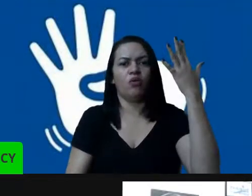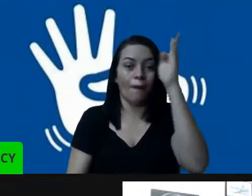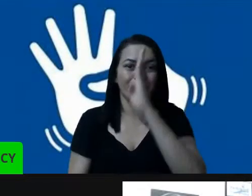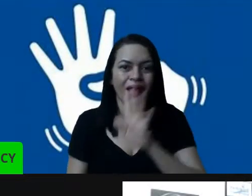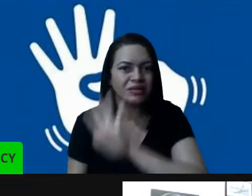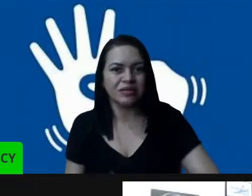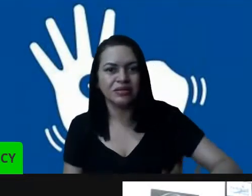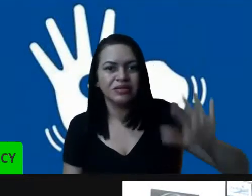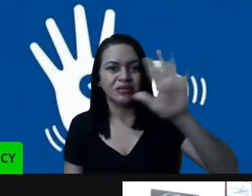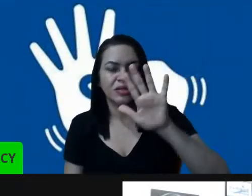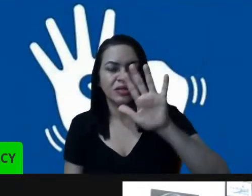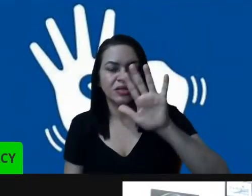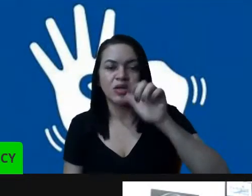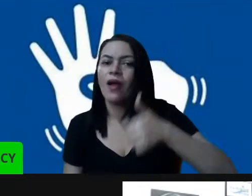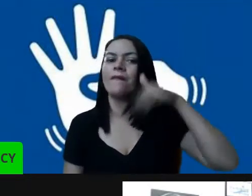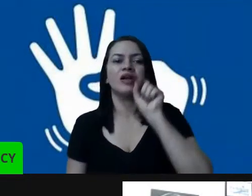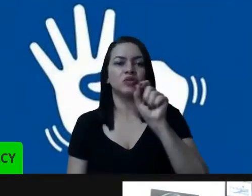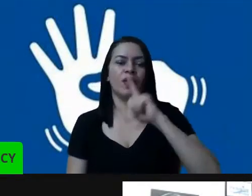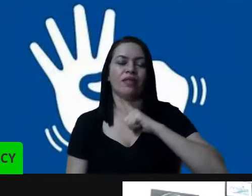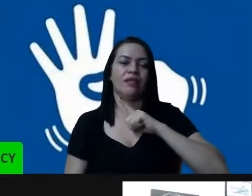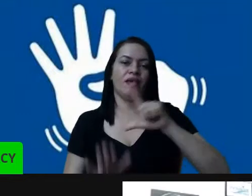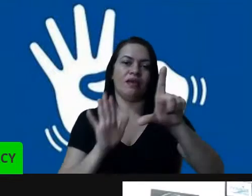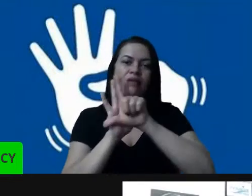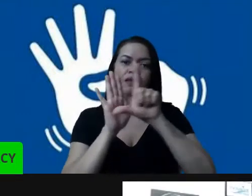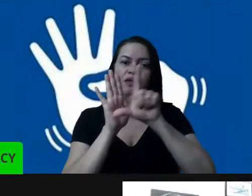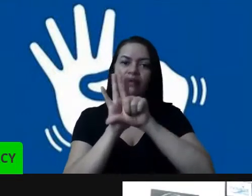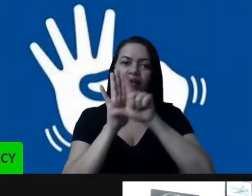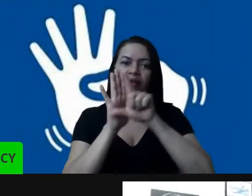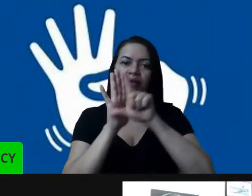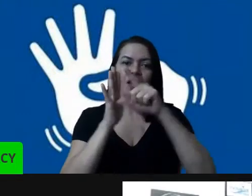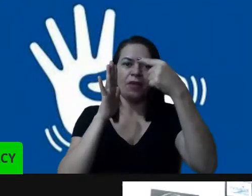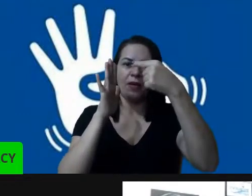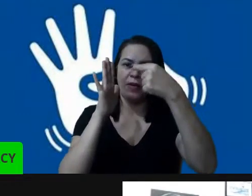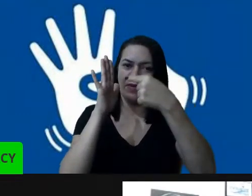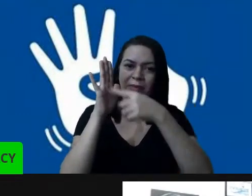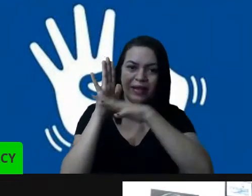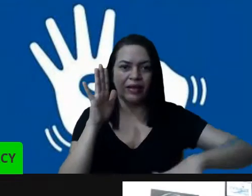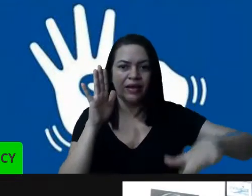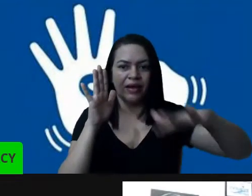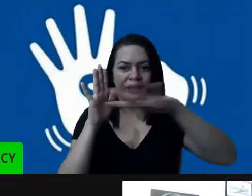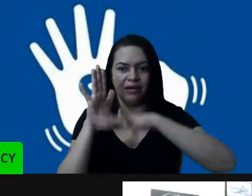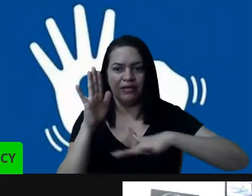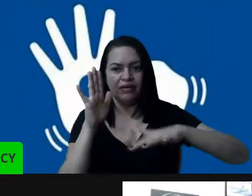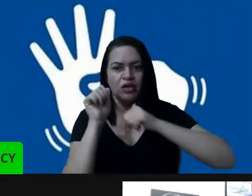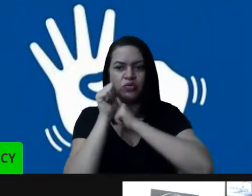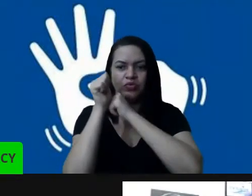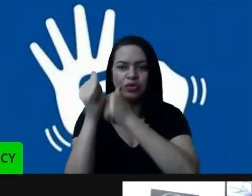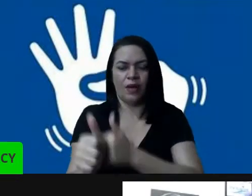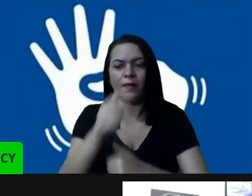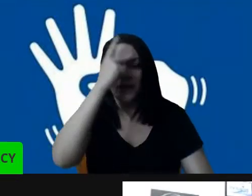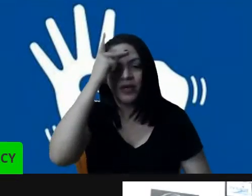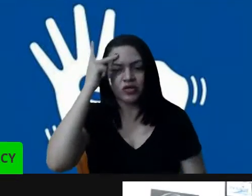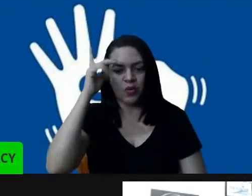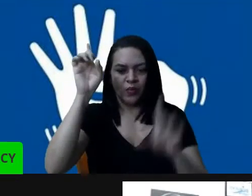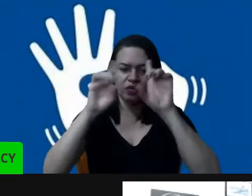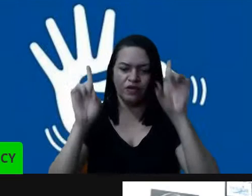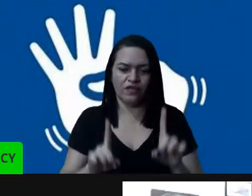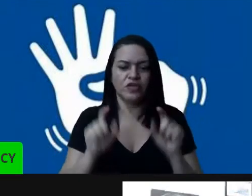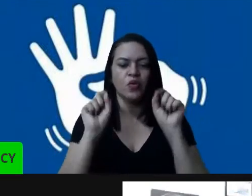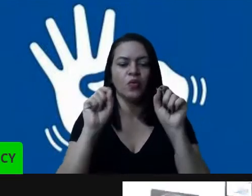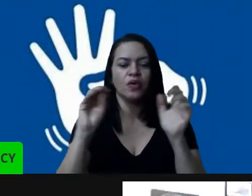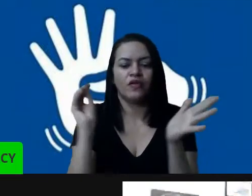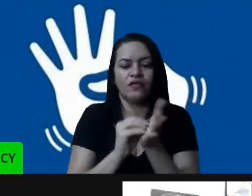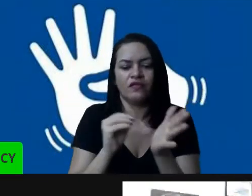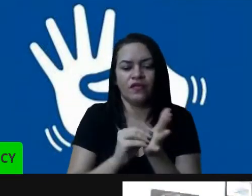um dos que mais tem legislações na área do segmento pessoa com deficiência. O que falta, na verdade, é